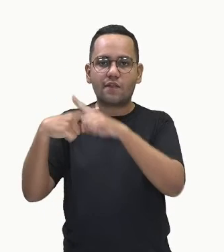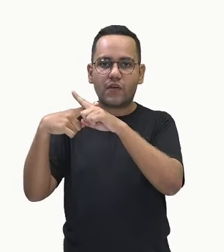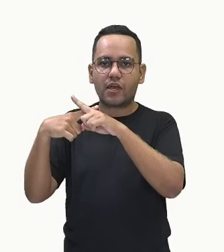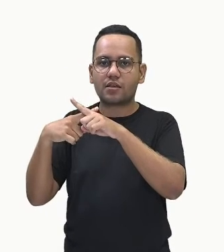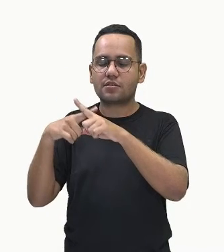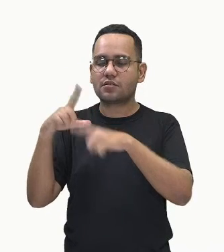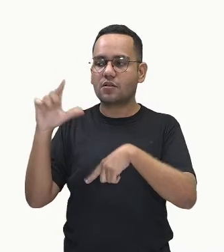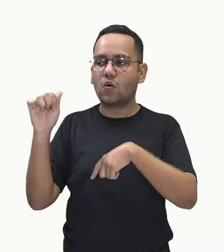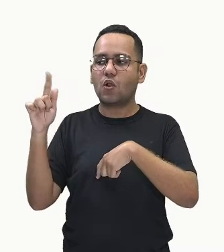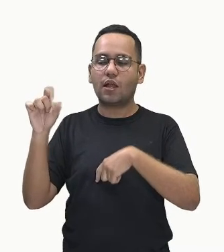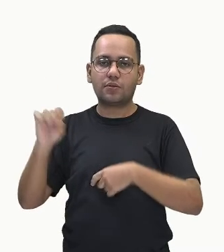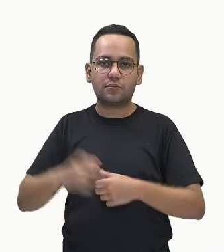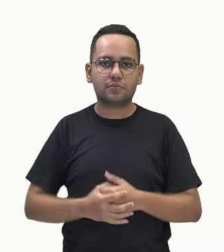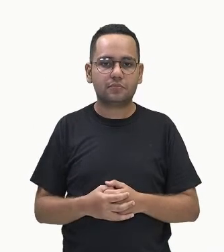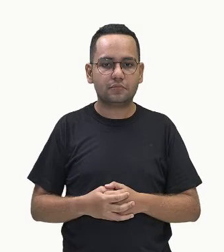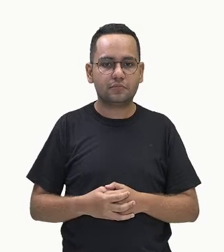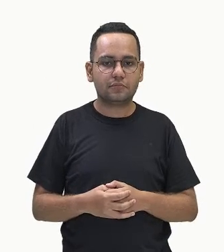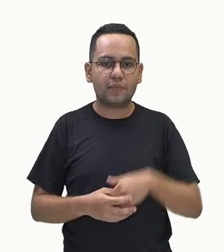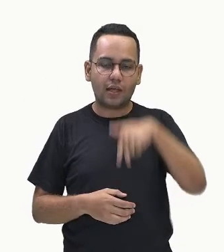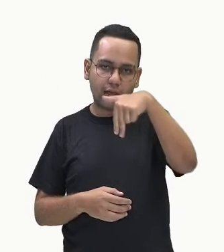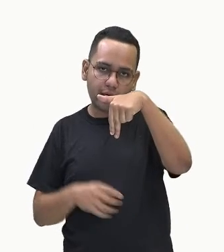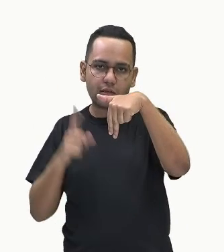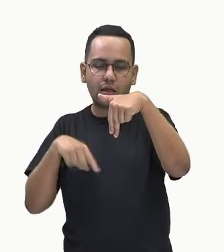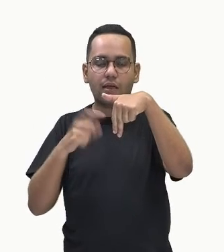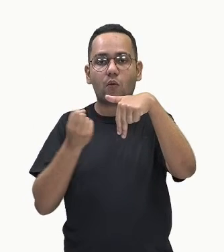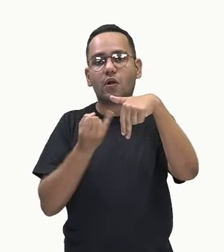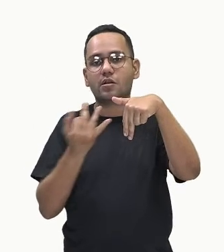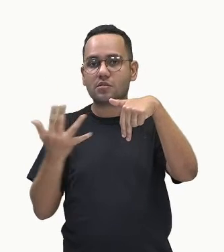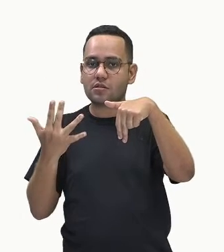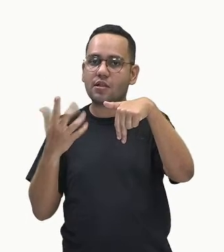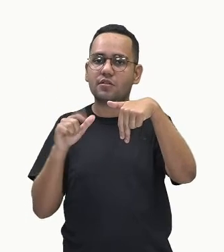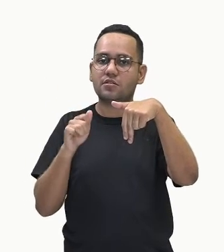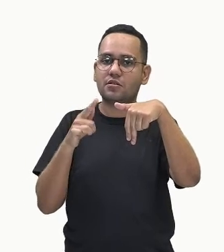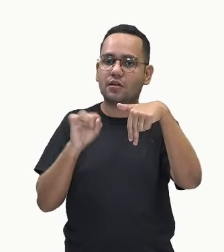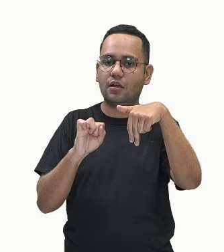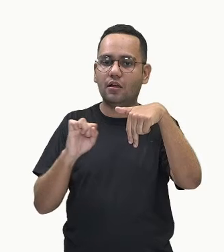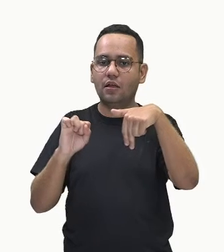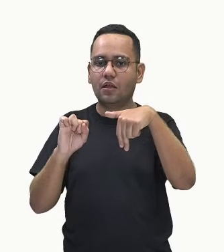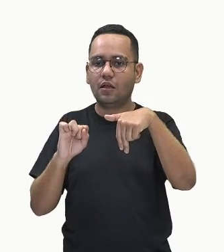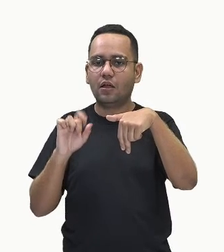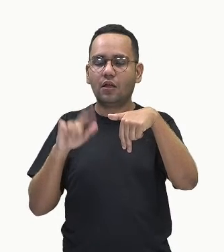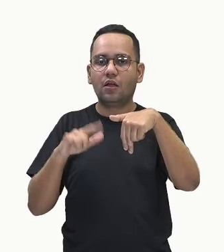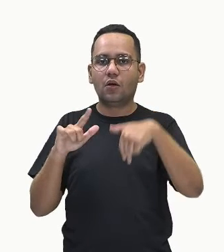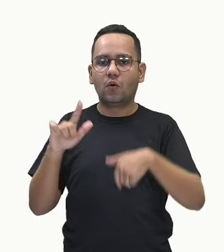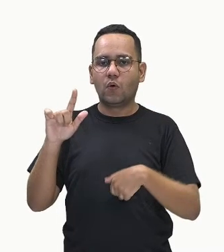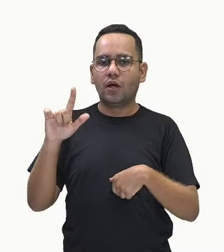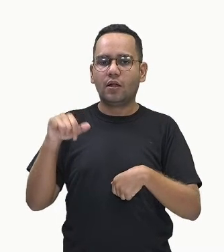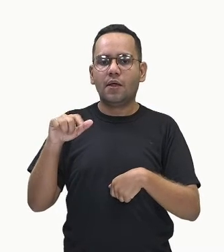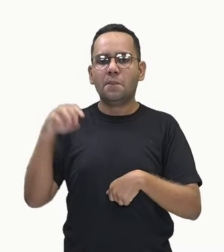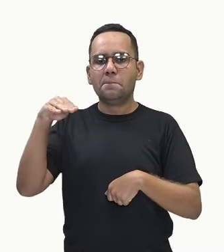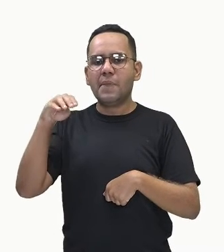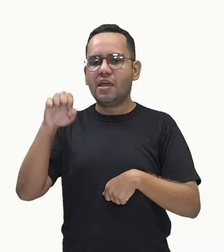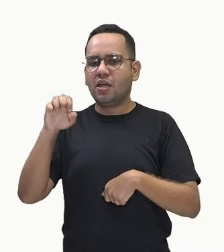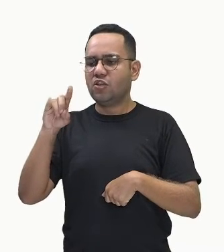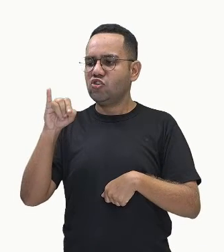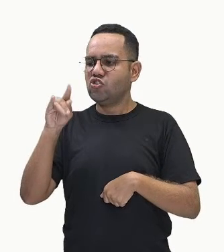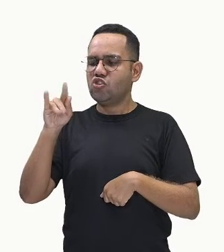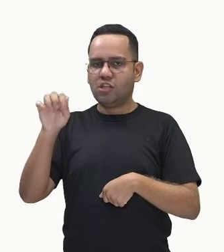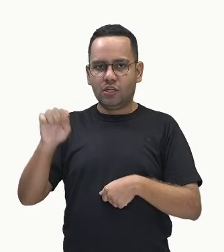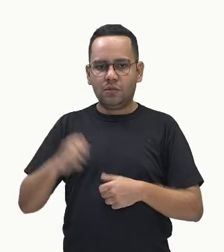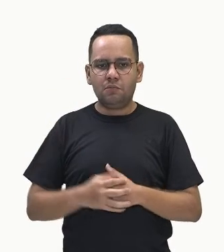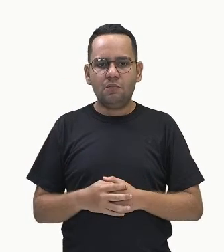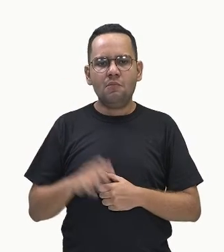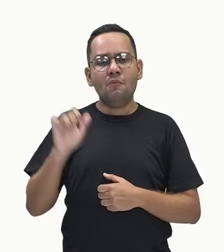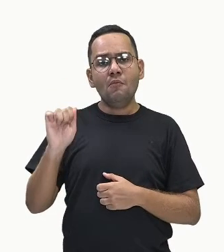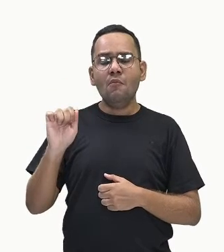vai ser o número de lados do polígono e o L é a medida desse lado, tá? O comprimento. E o A a gente já